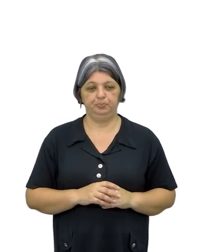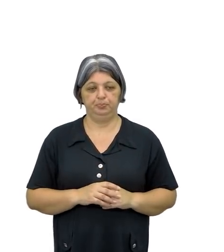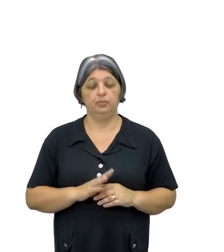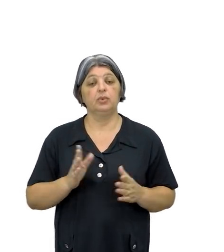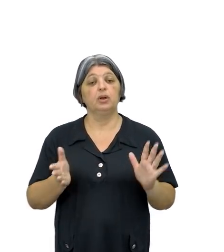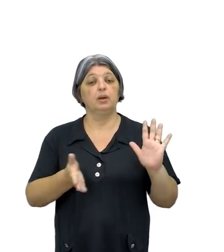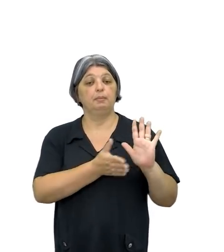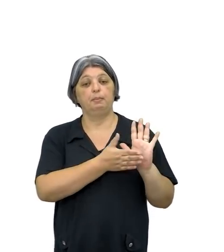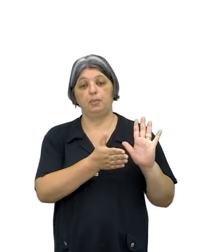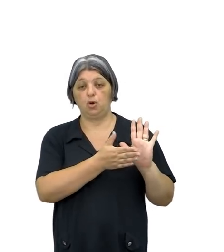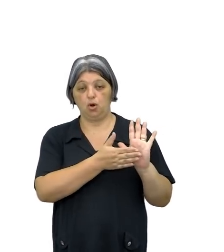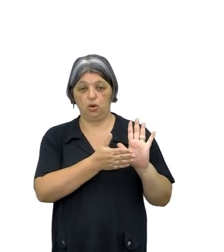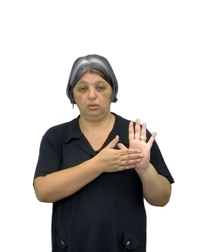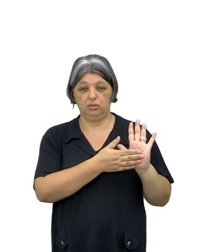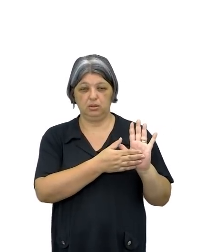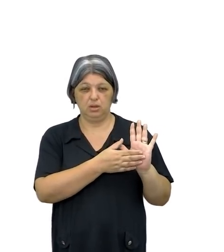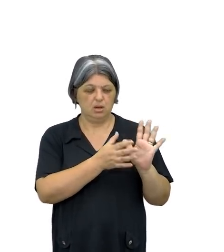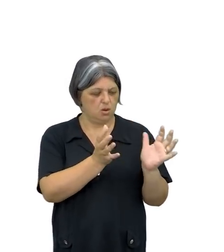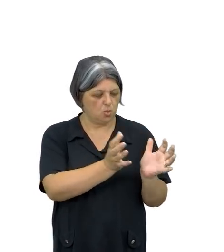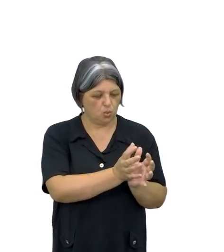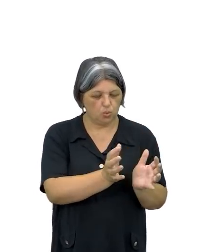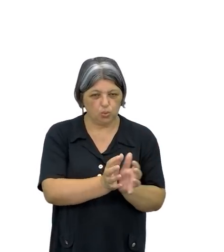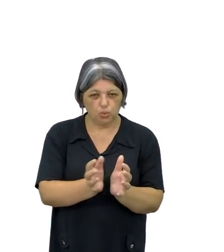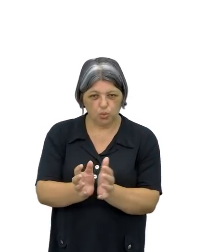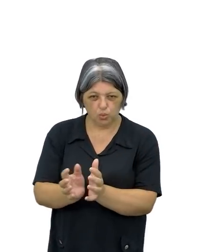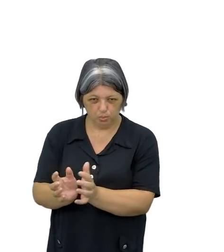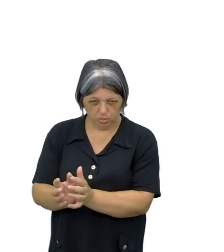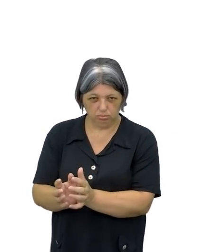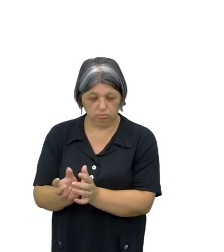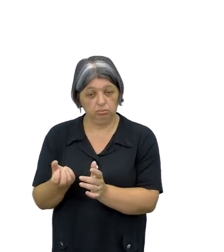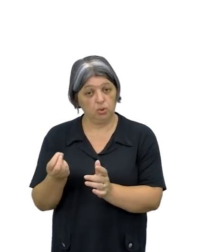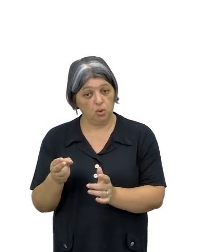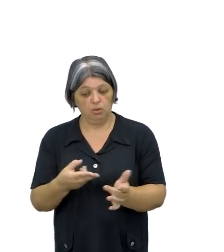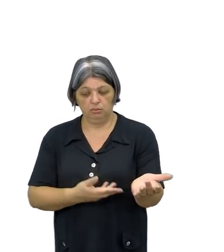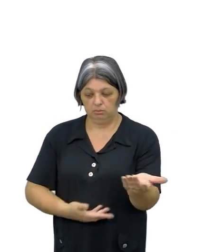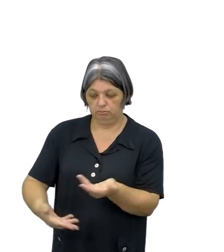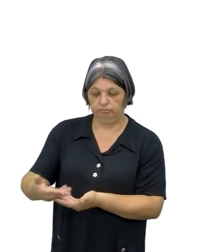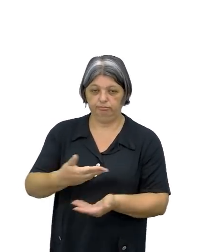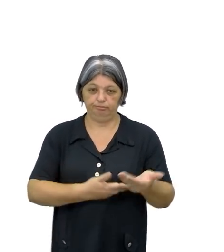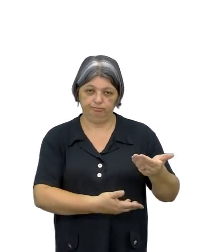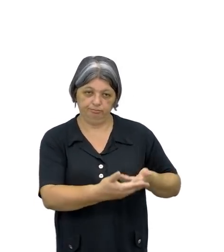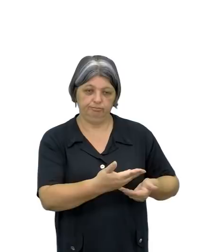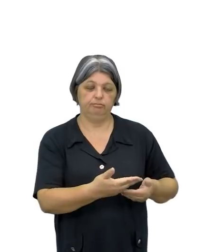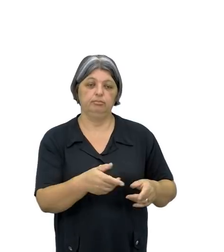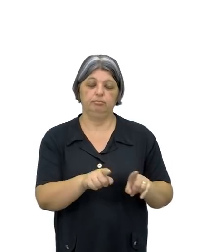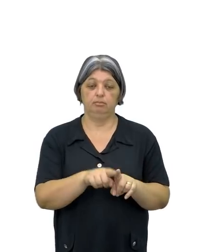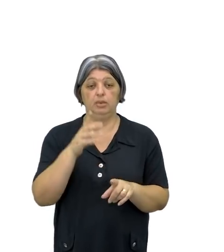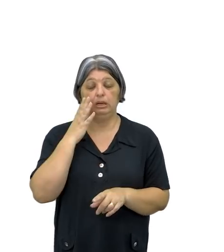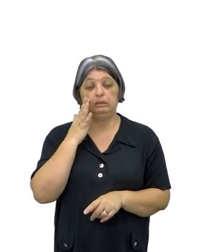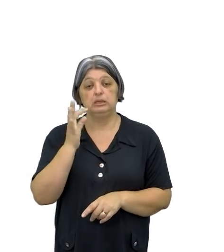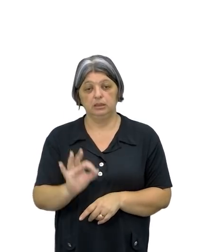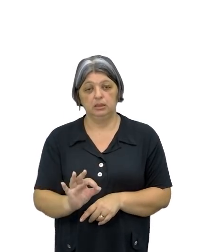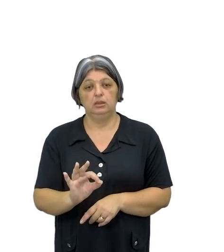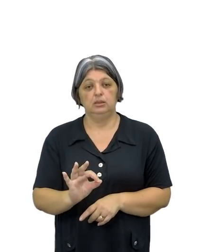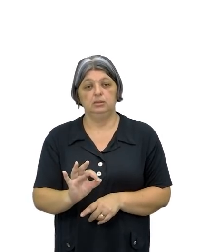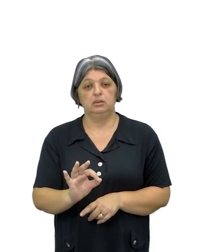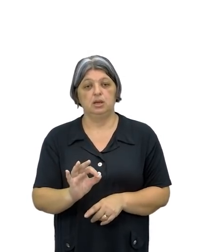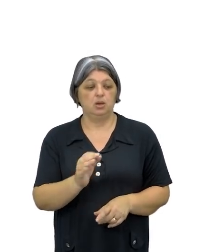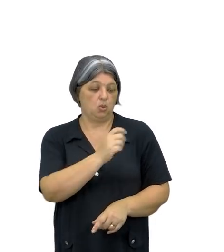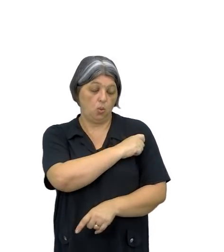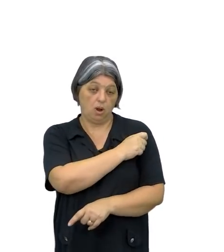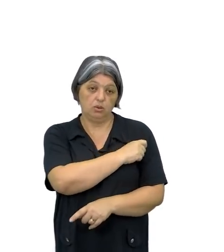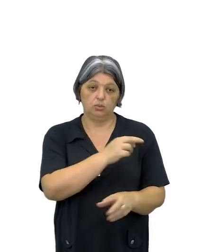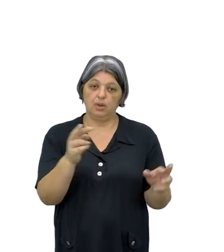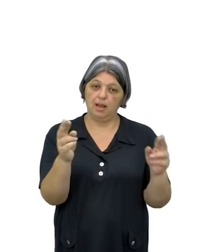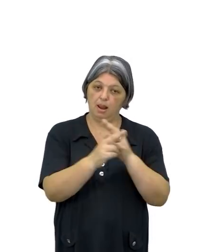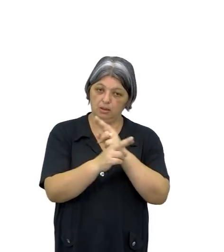atividades em pequenos grupos ou em agrupamentos produtivos, né, com certeza um estudante vai estar se relacionando com